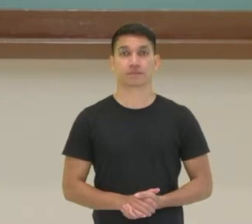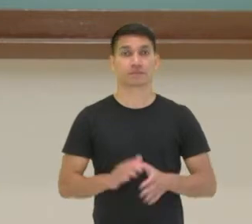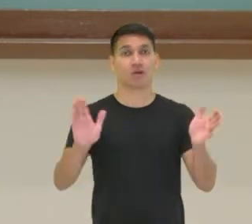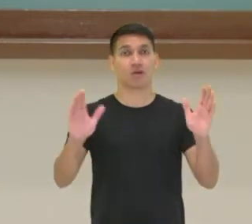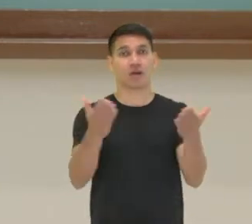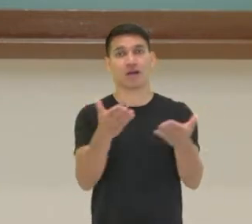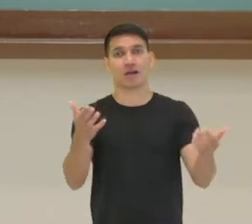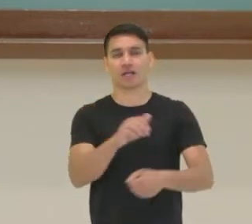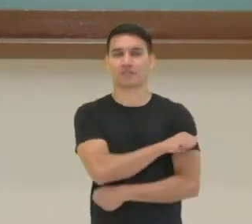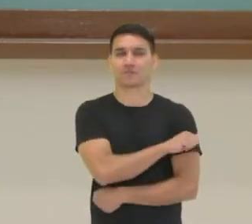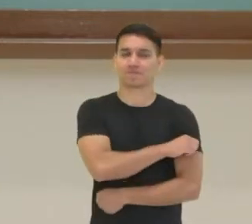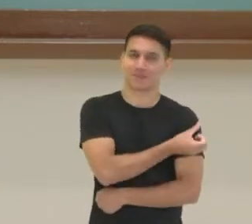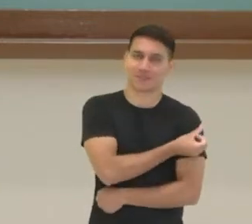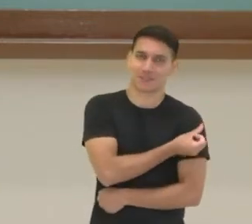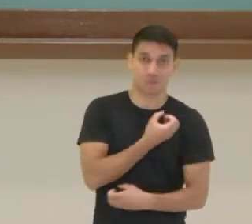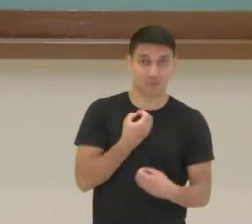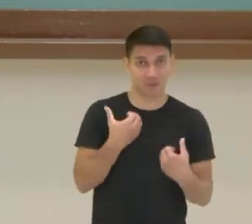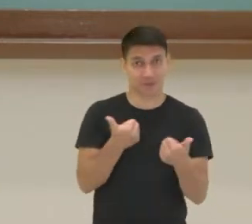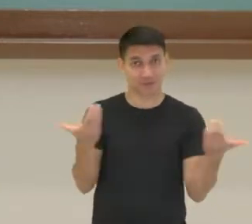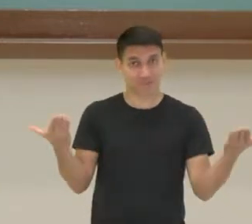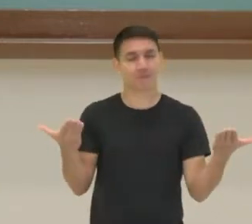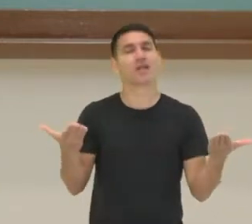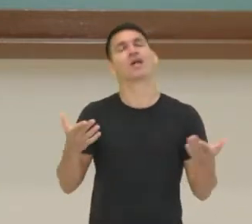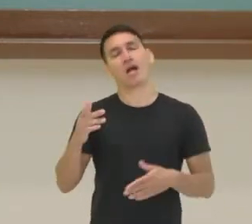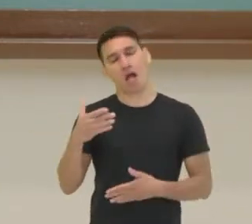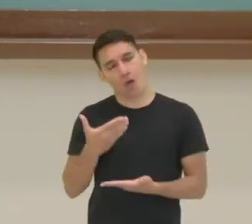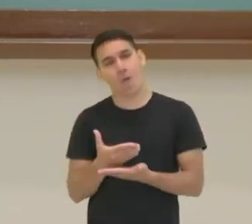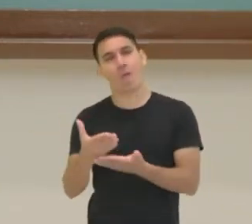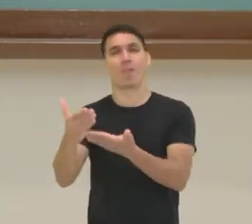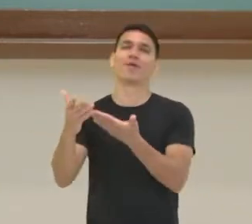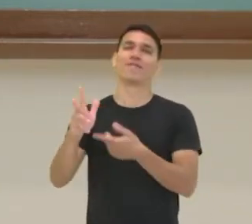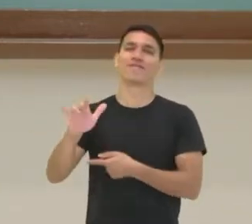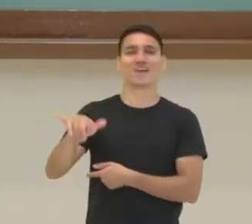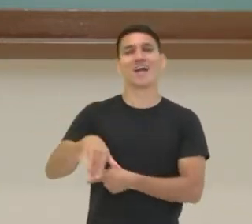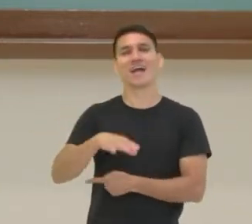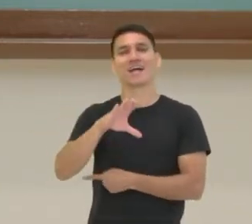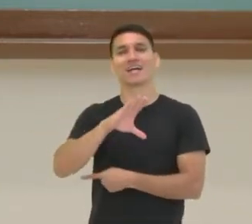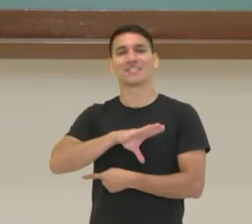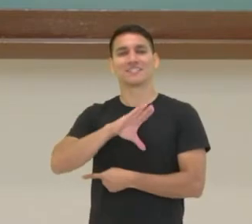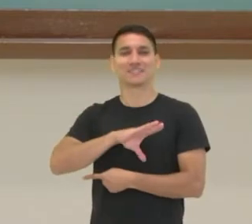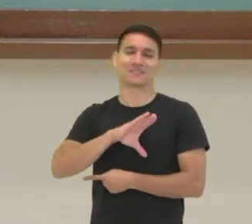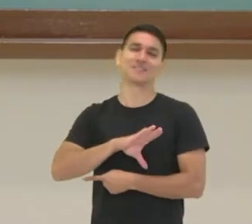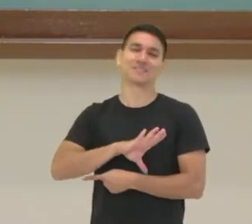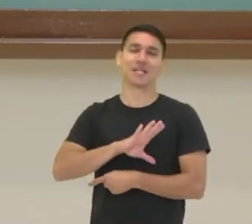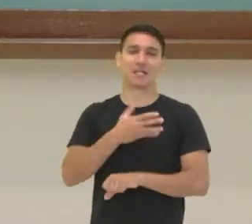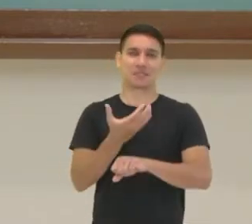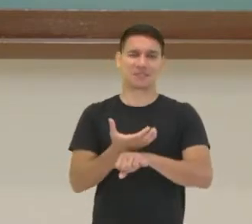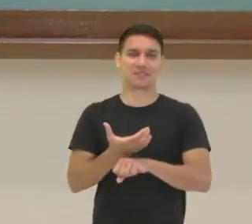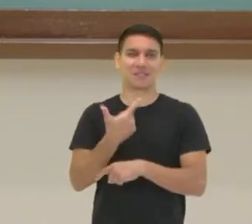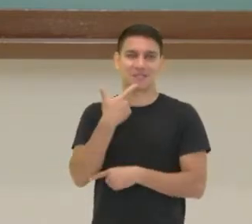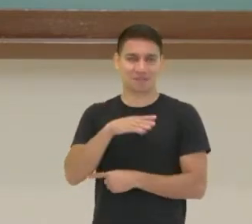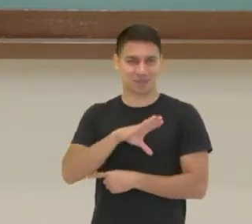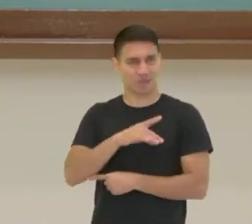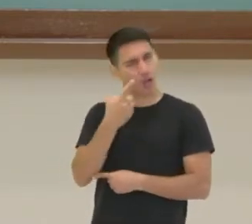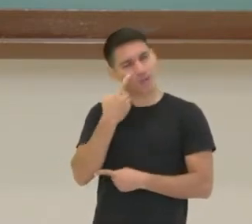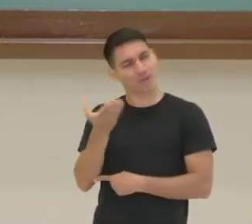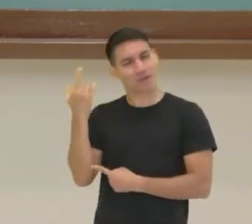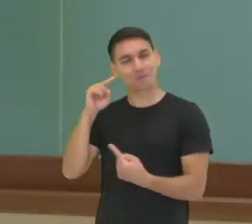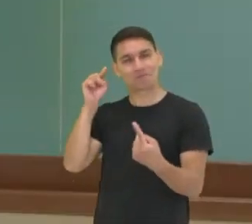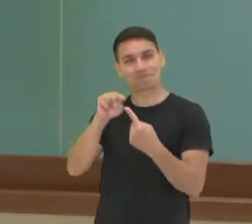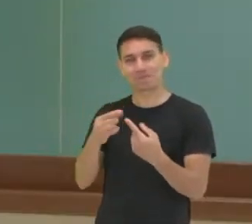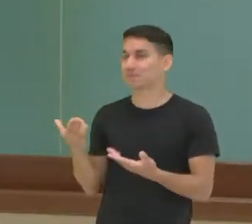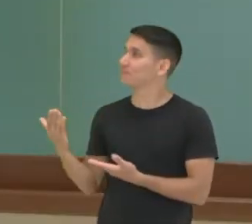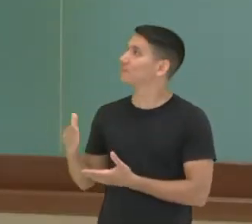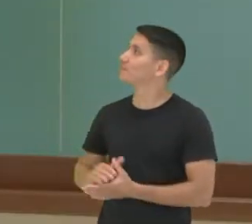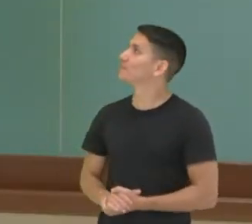Olá, alunos do sexto ano, tudo bem? Estamos começando mais uma aula de língua portuguesa. Venha junto comigo observar os objetivos de hoje.